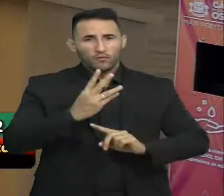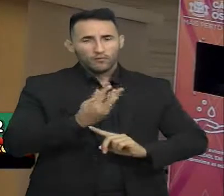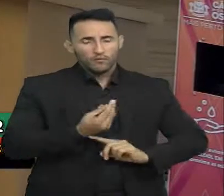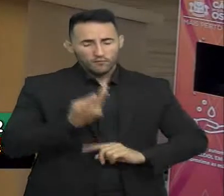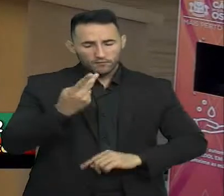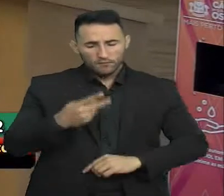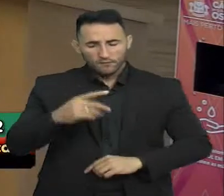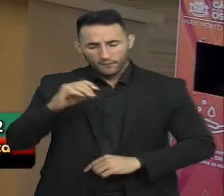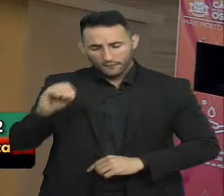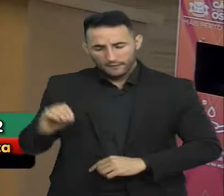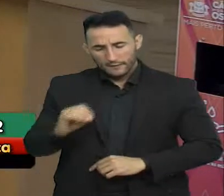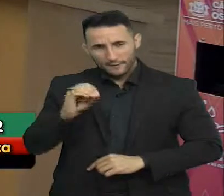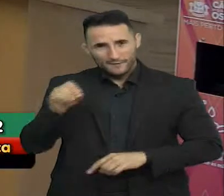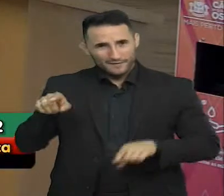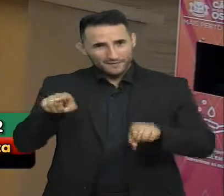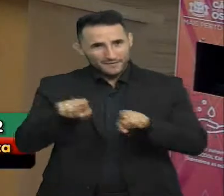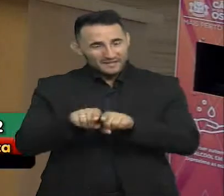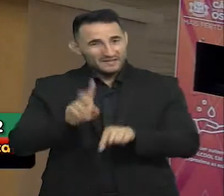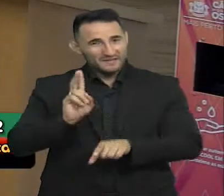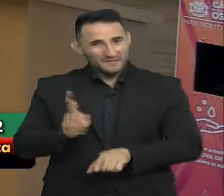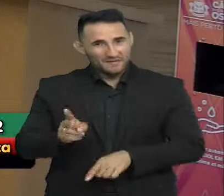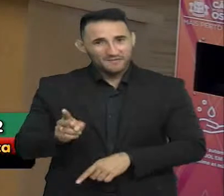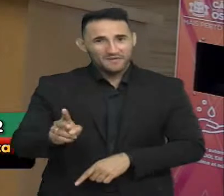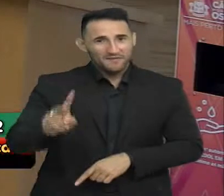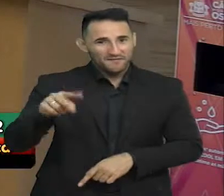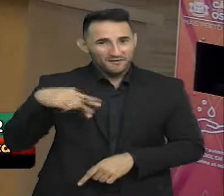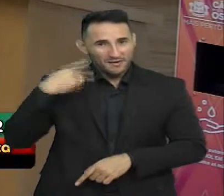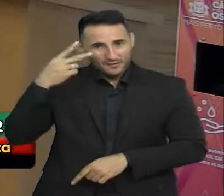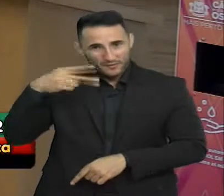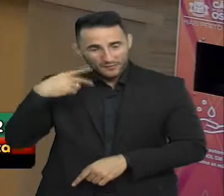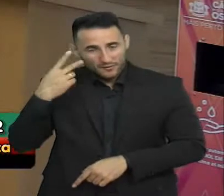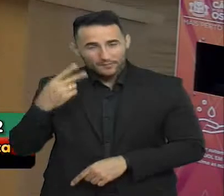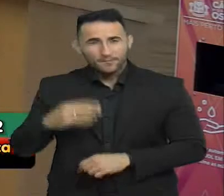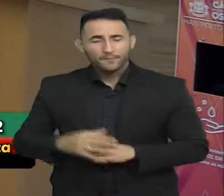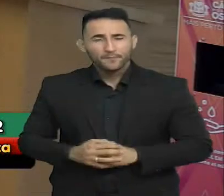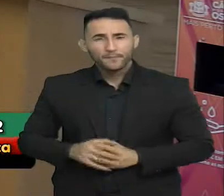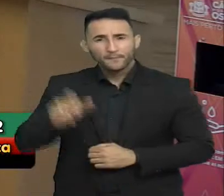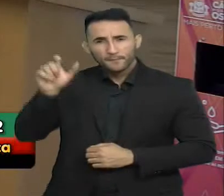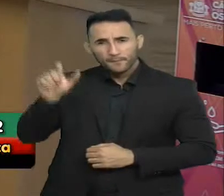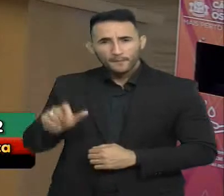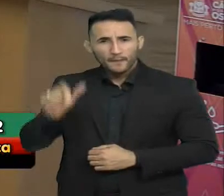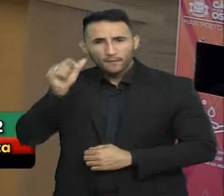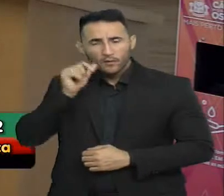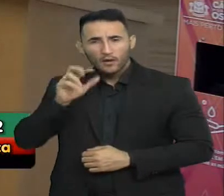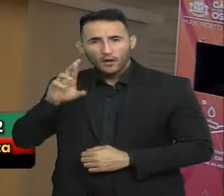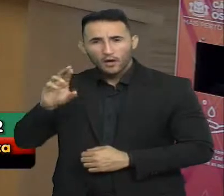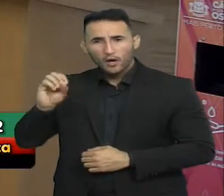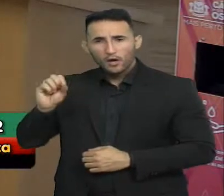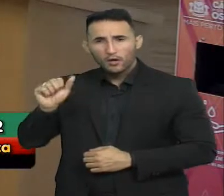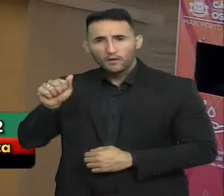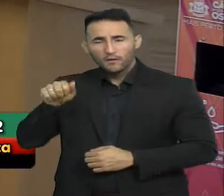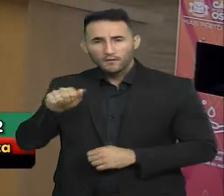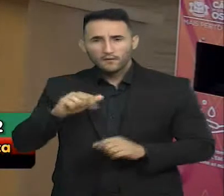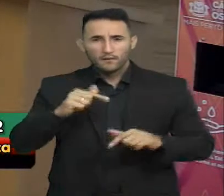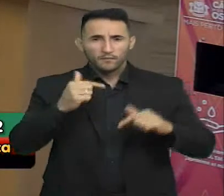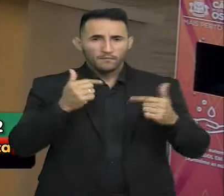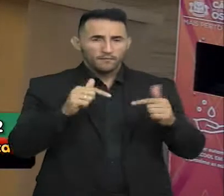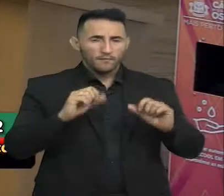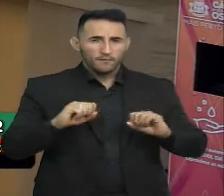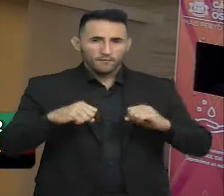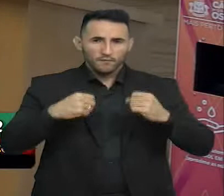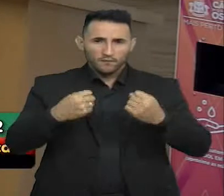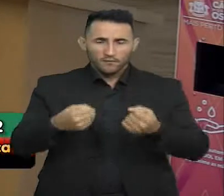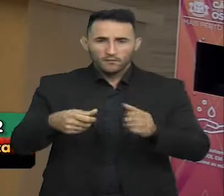também nossa sempre vereadora. Rosa Eleutério, Movimento em Defesa da Preservação do Patrimônio